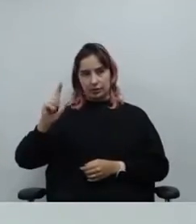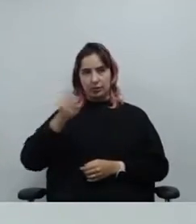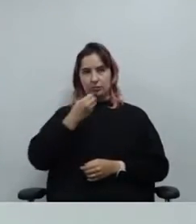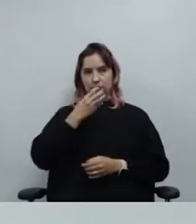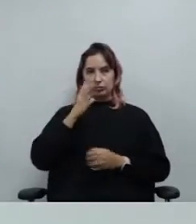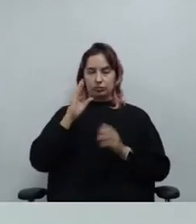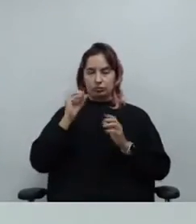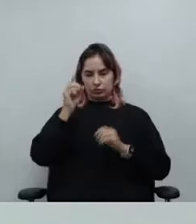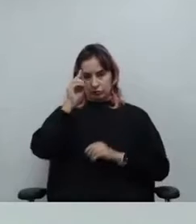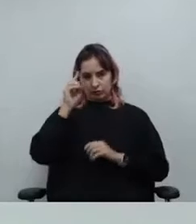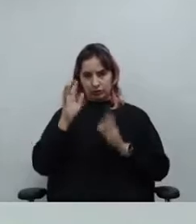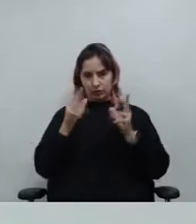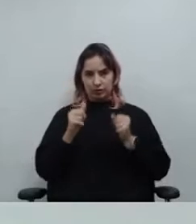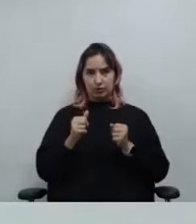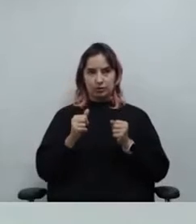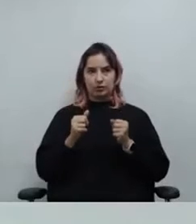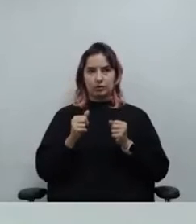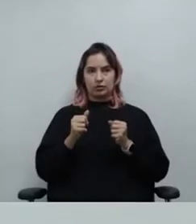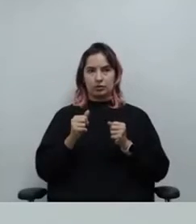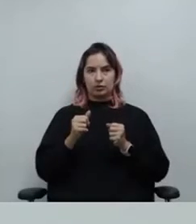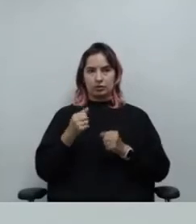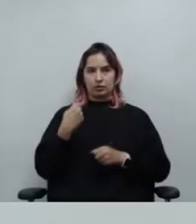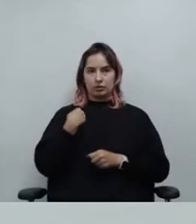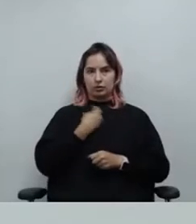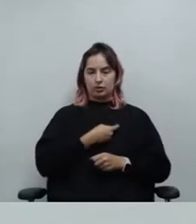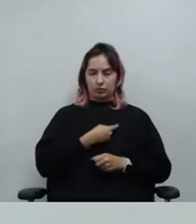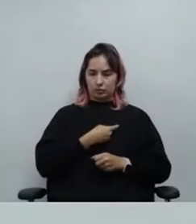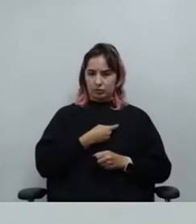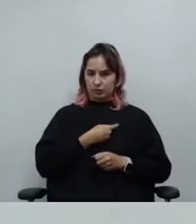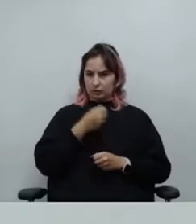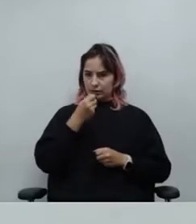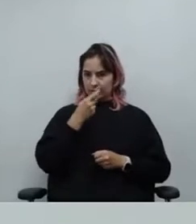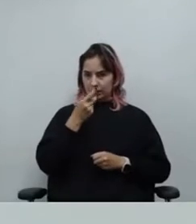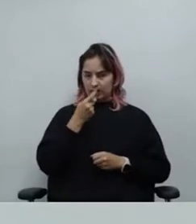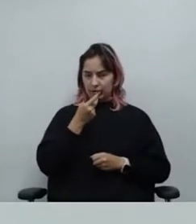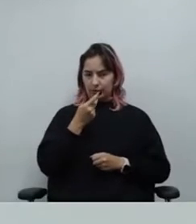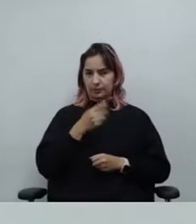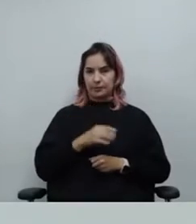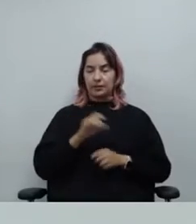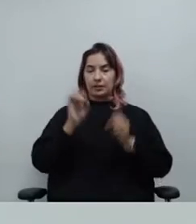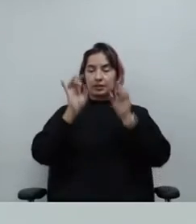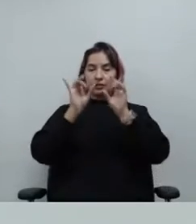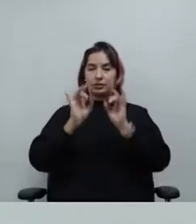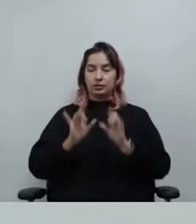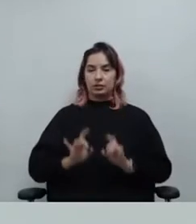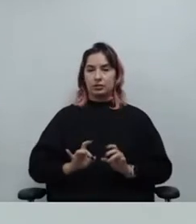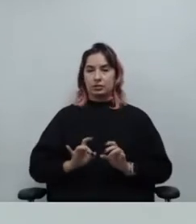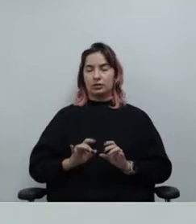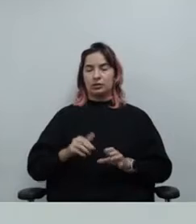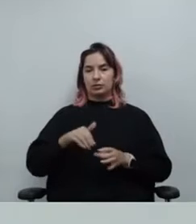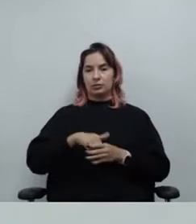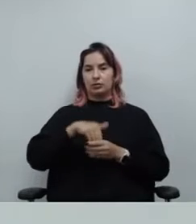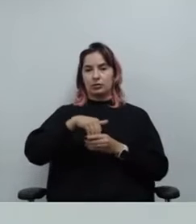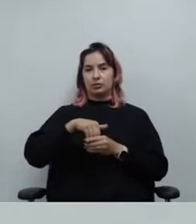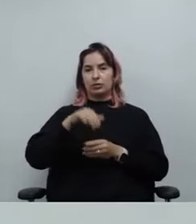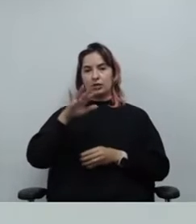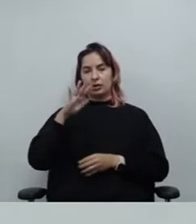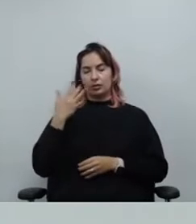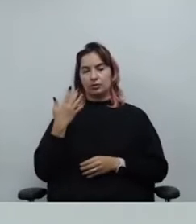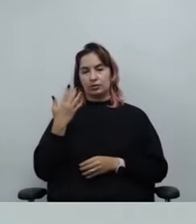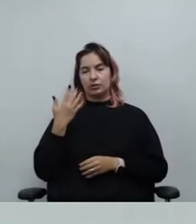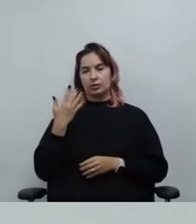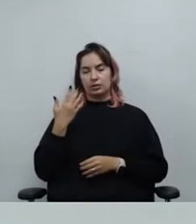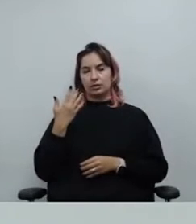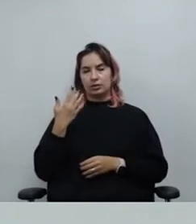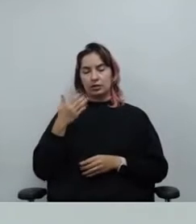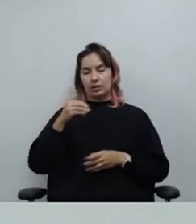todos. A ASDEPESP se manifesta ao colegiado na manhã de hoje, destacando o recente pleito eleitoral ocorrido na Defensoria Pública, em